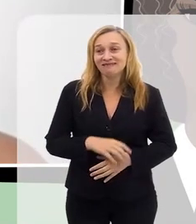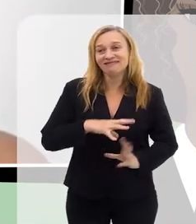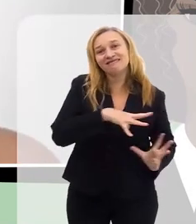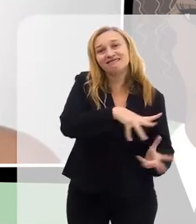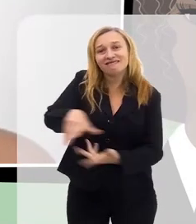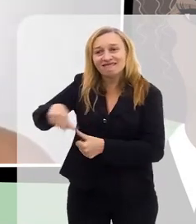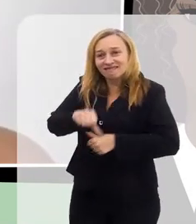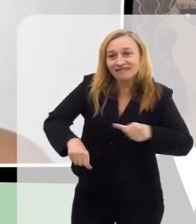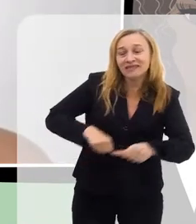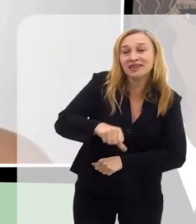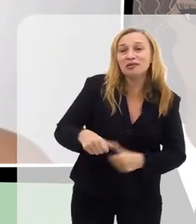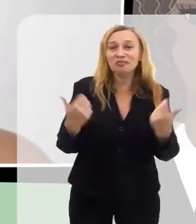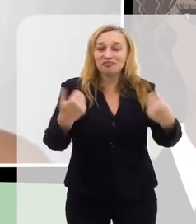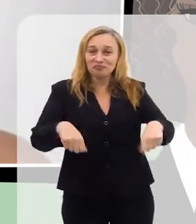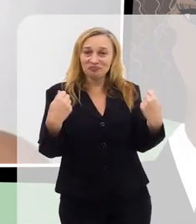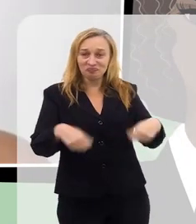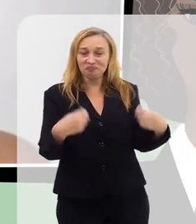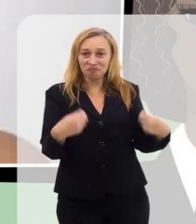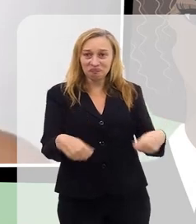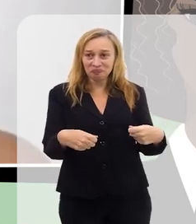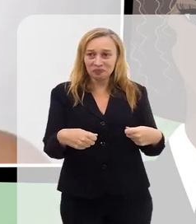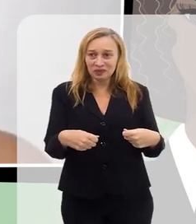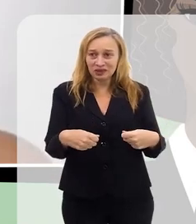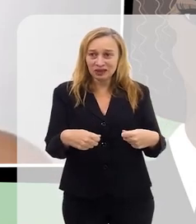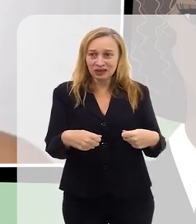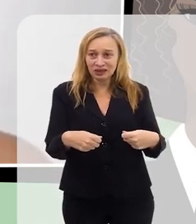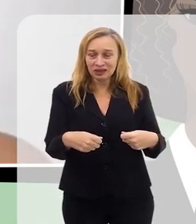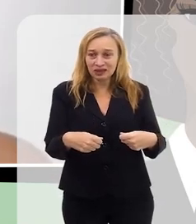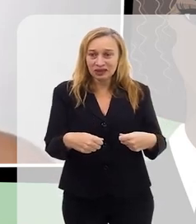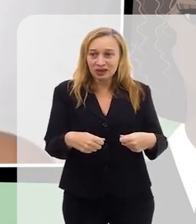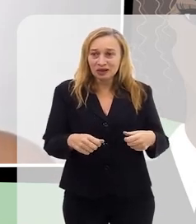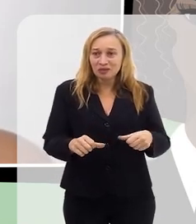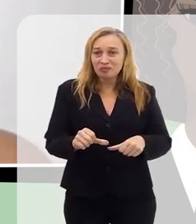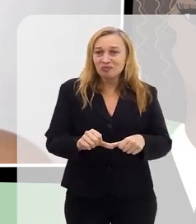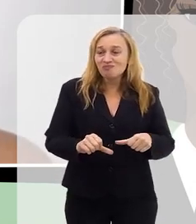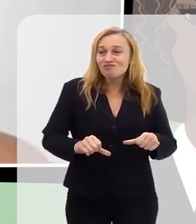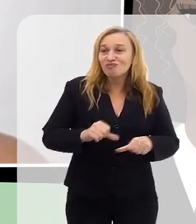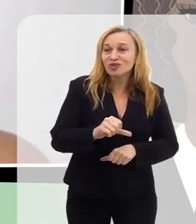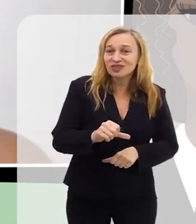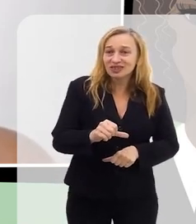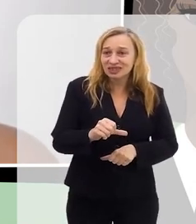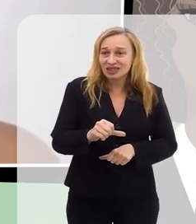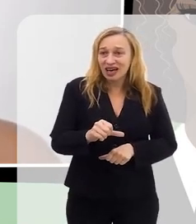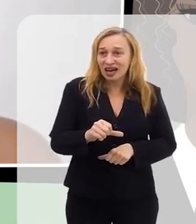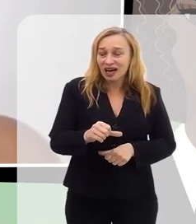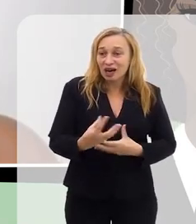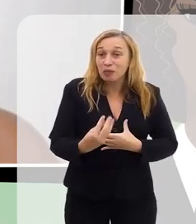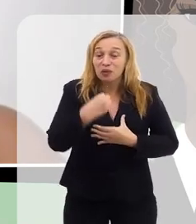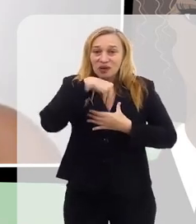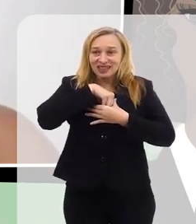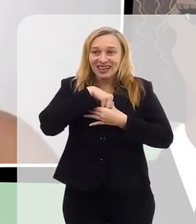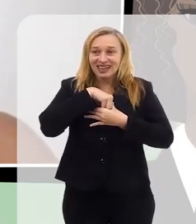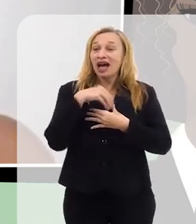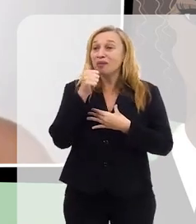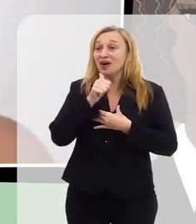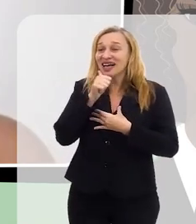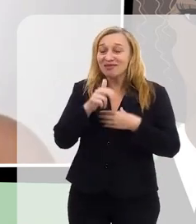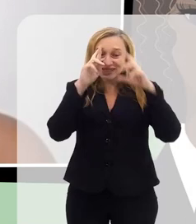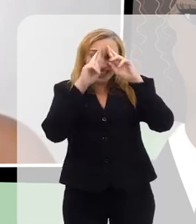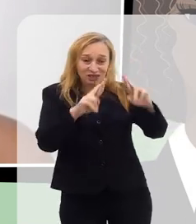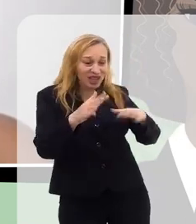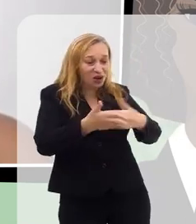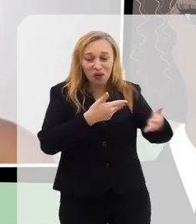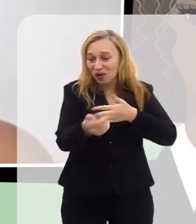para a gente mudar o mundo, a gente precisa mudar a forma de nascer. A mulher, o ser humano, ela precisa